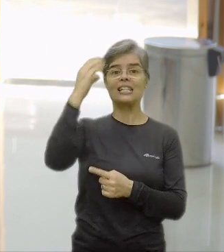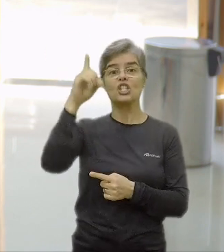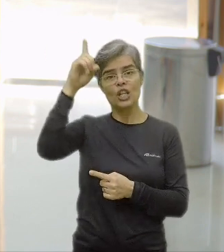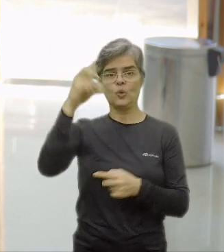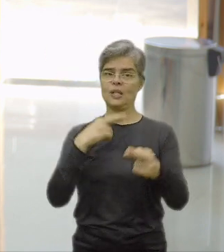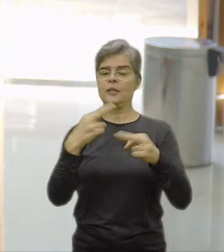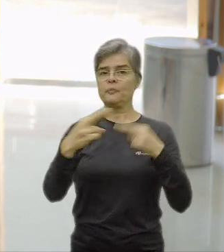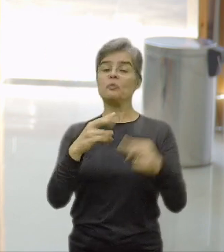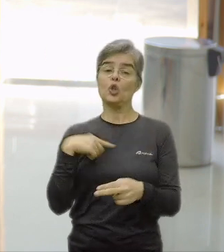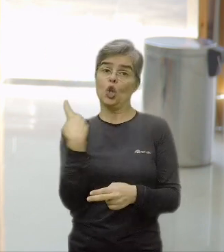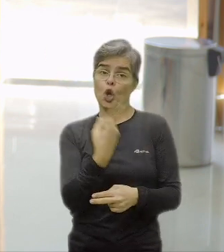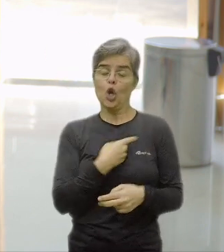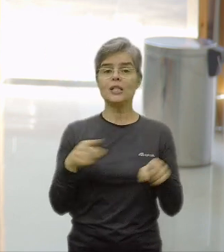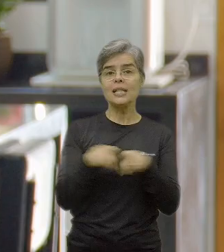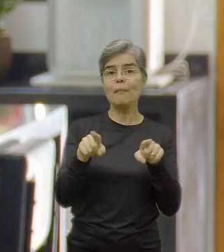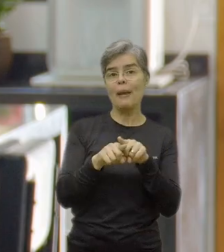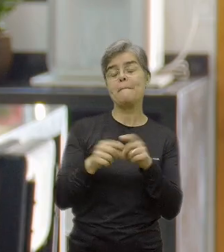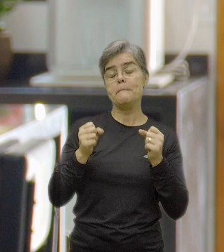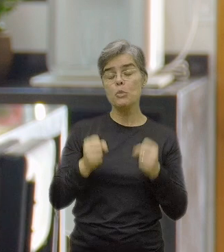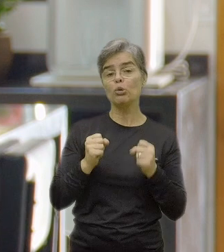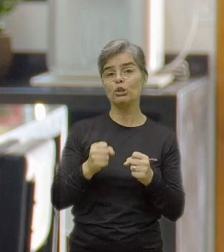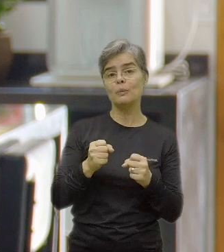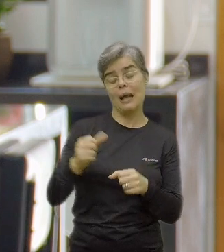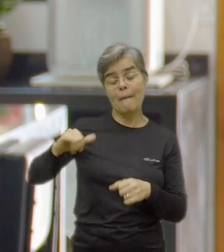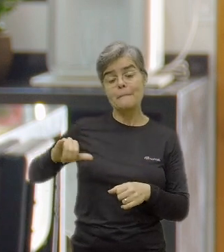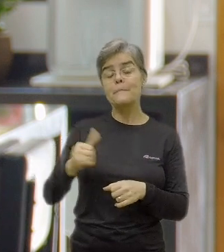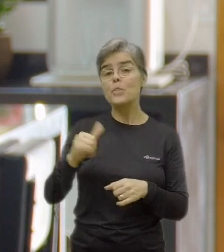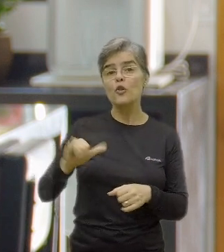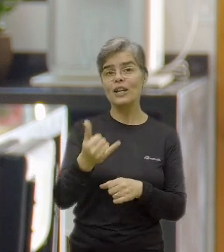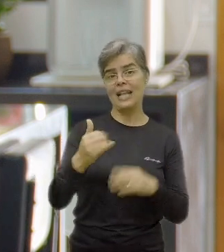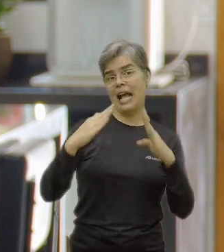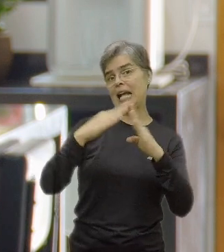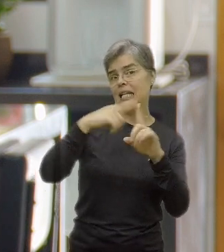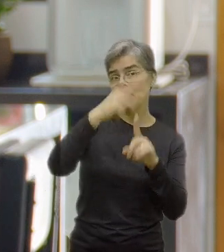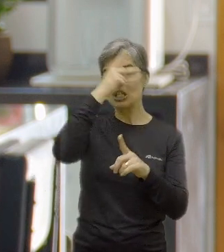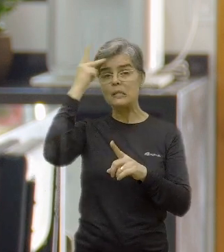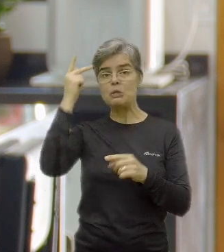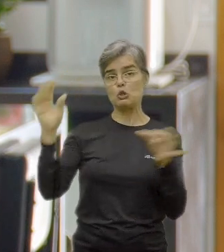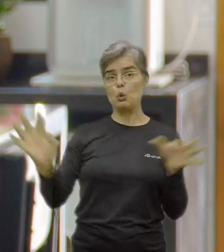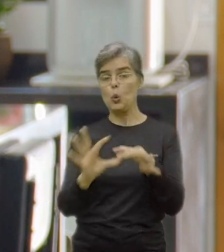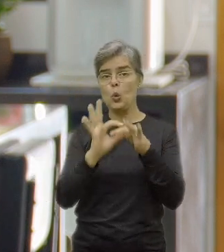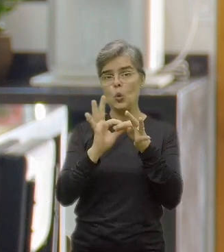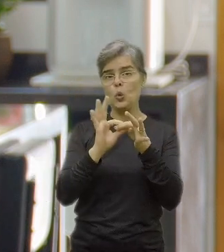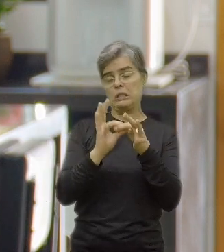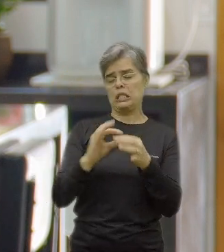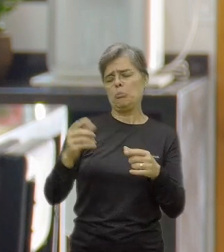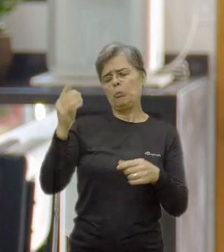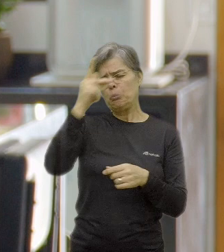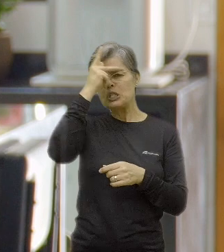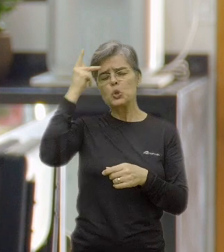relações. Nós também podemos usufruir das parcerias ou da parceria da igreja e de